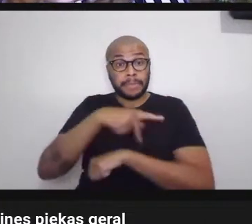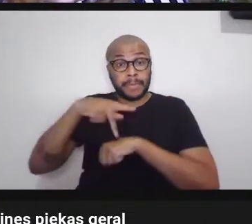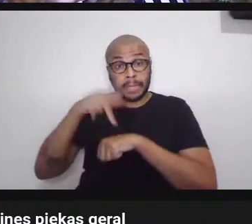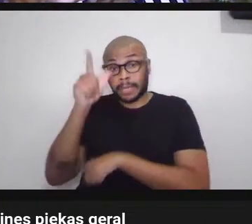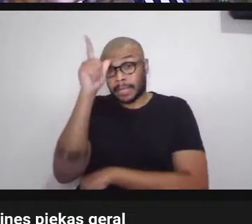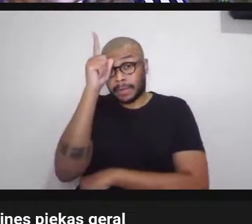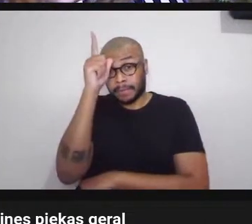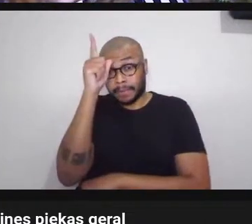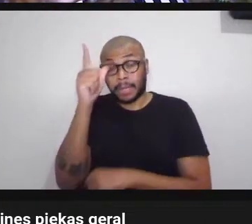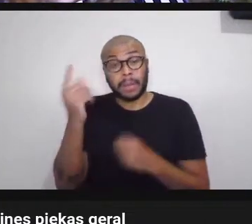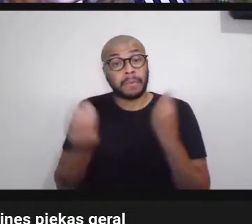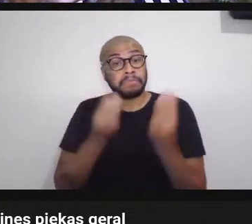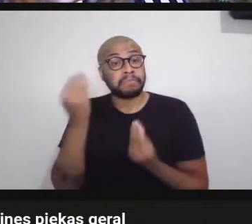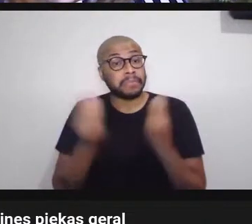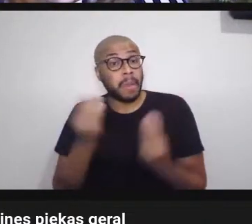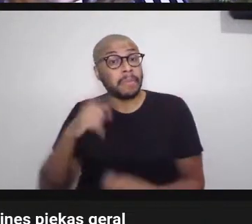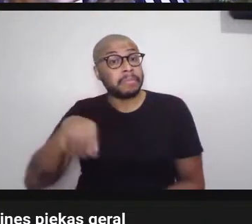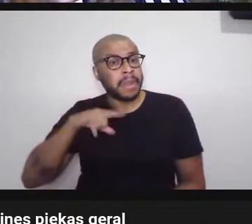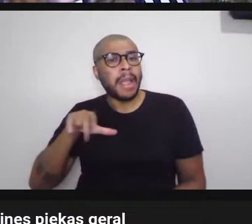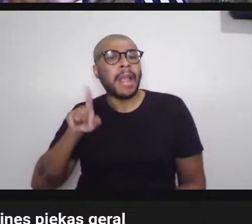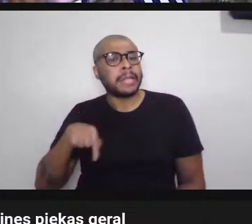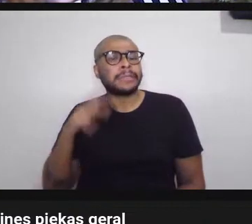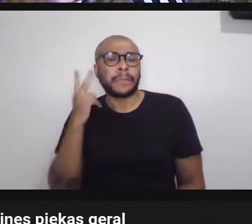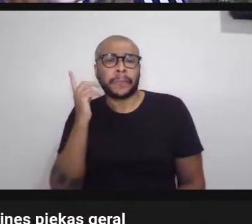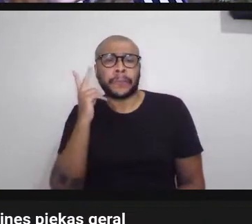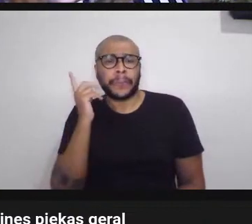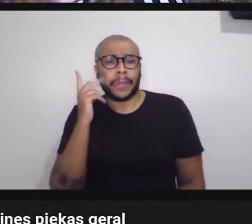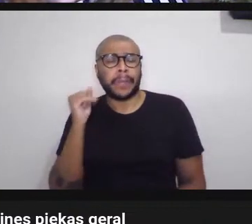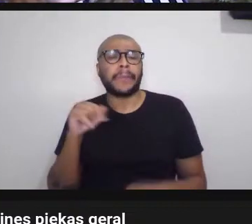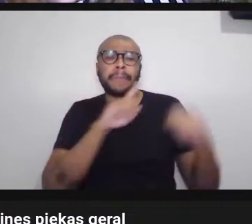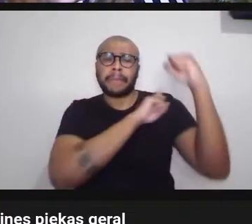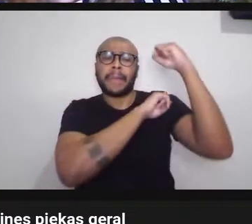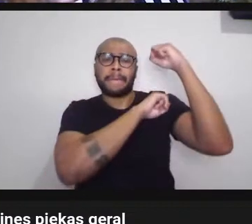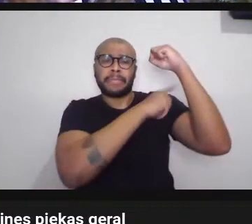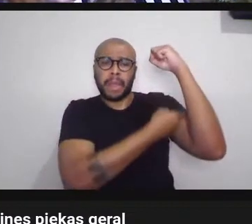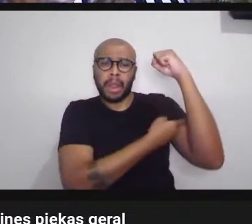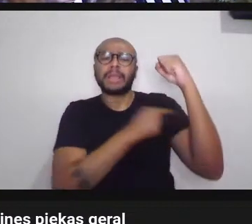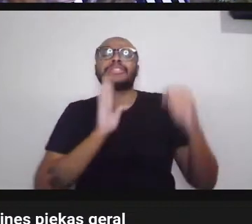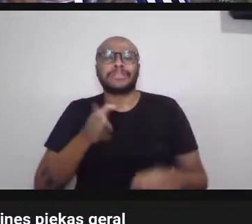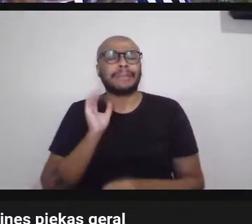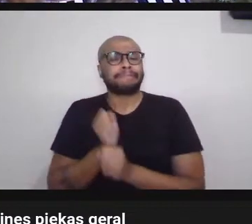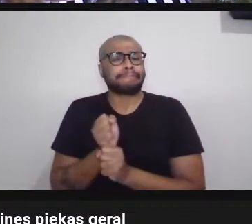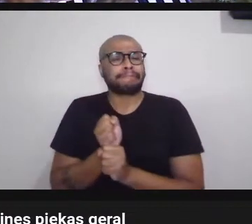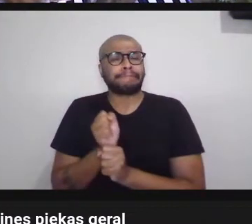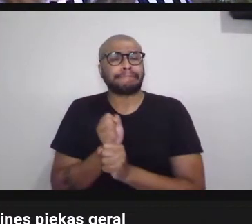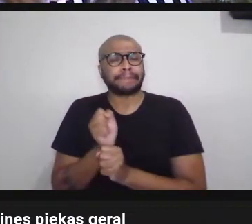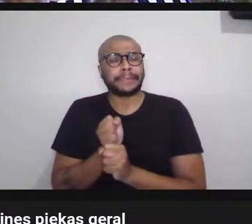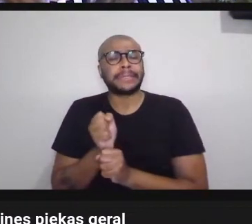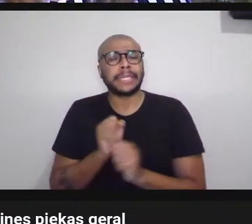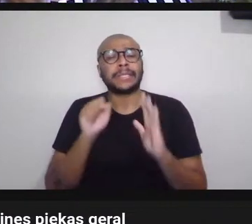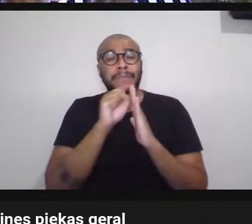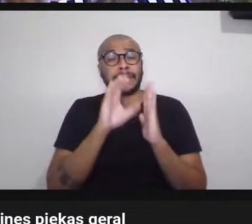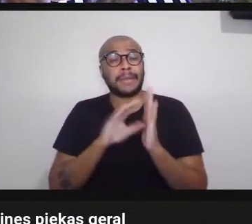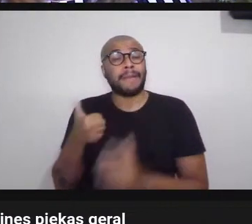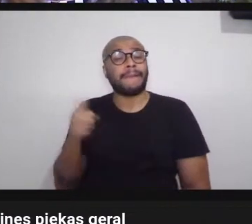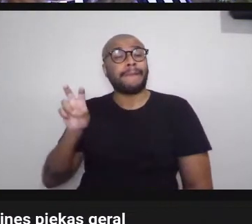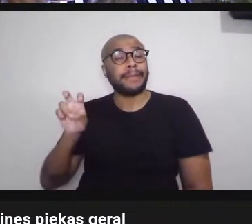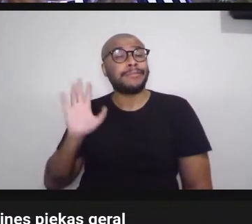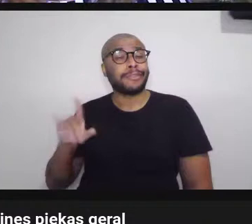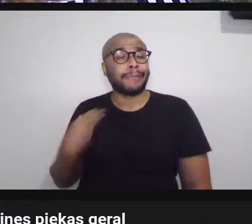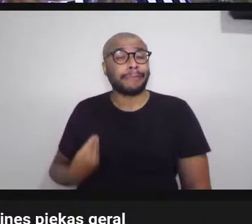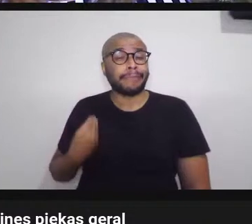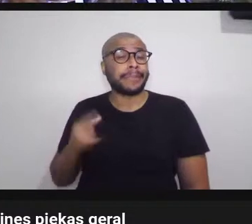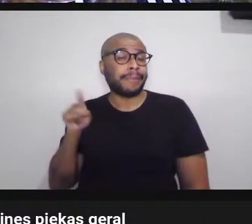Schmidt, eles são muito comuns em polonês e já faz muito tempo. Desde o século XV eles já estavam